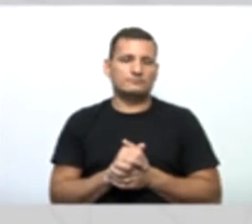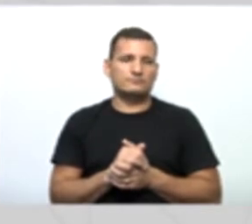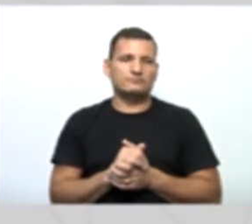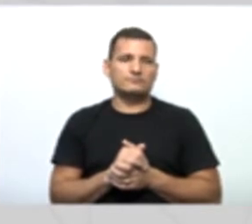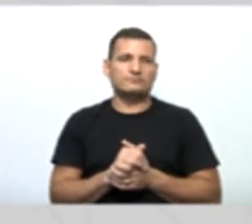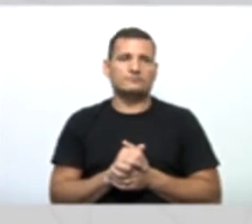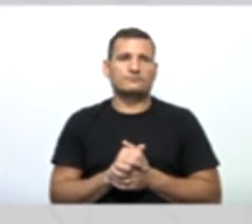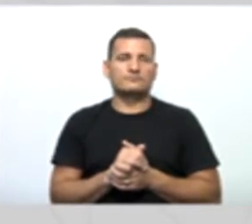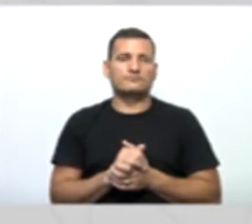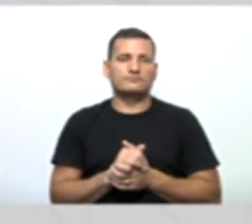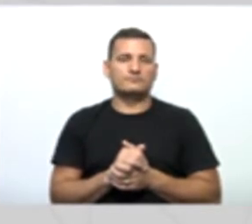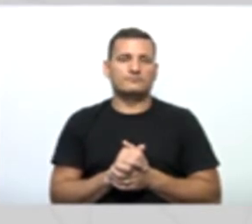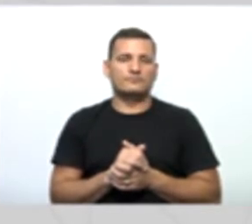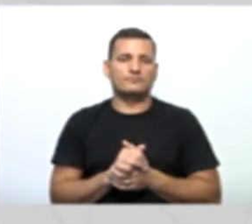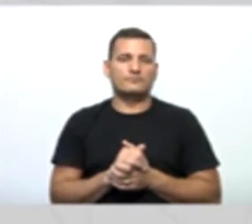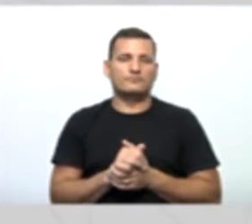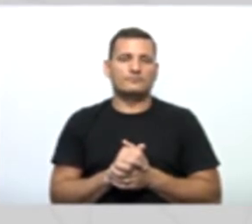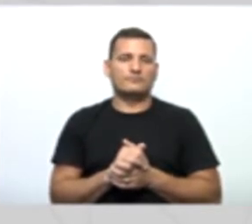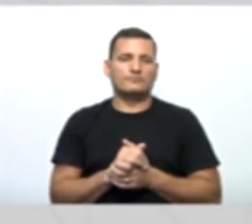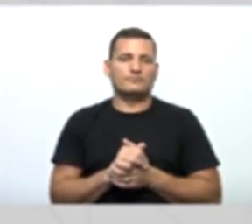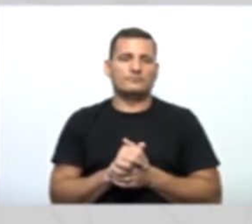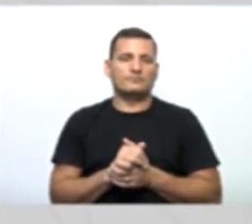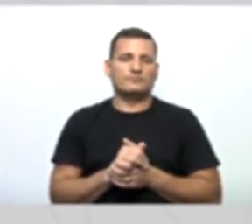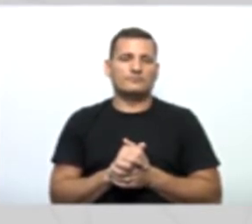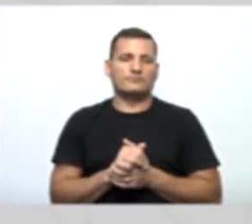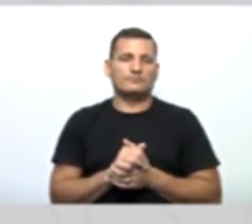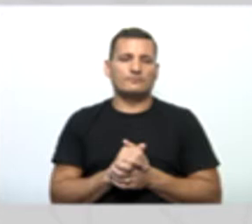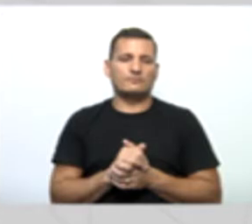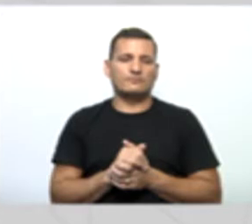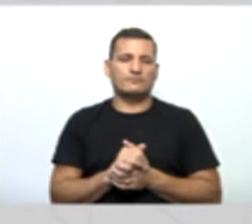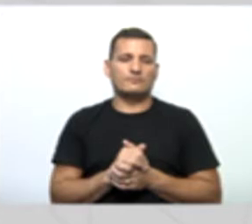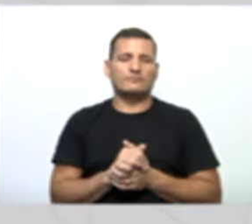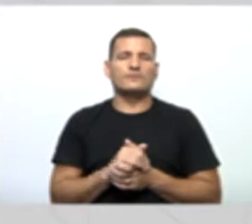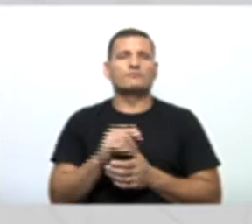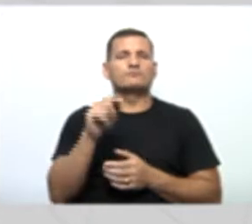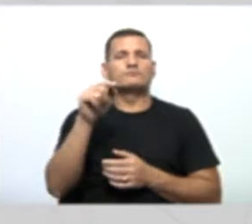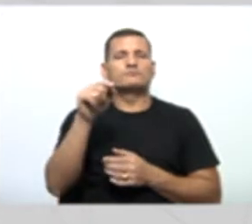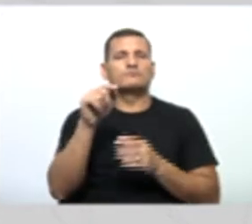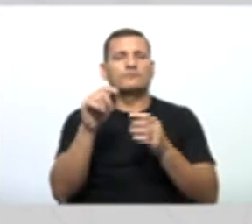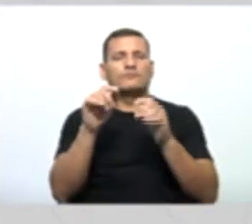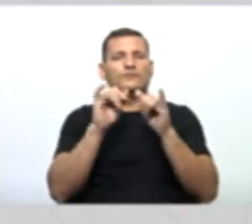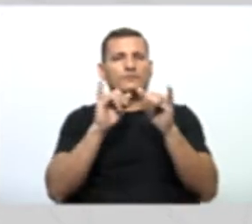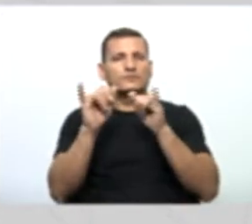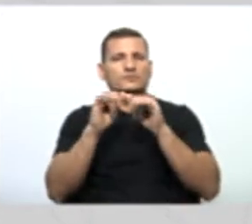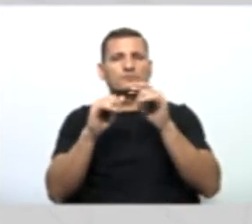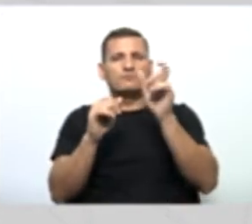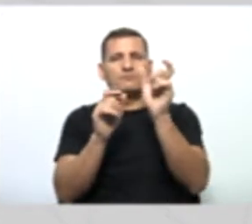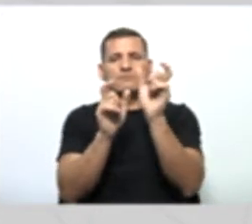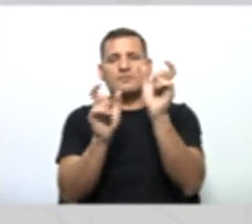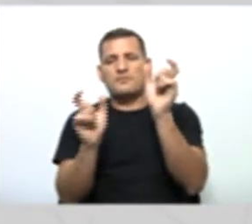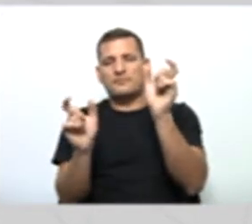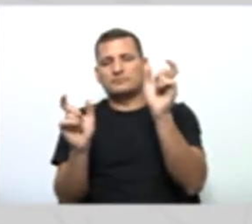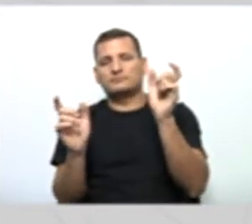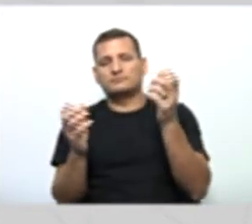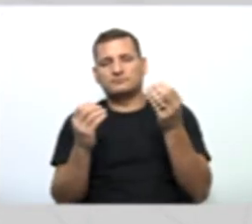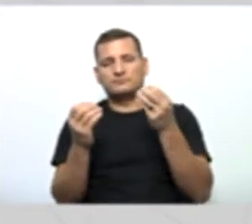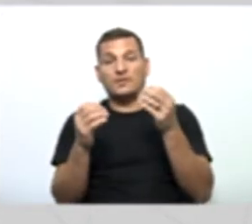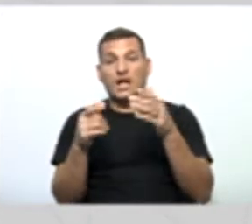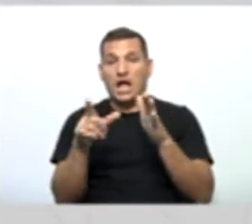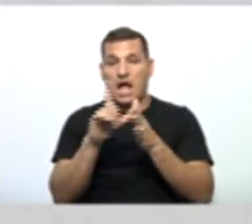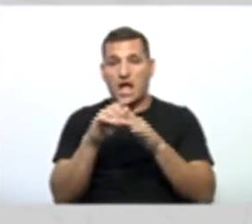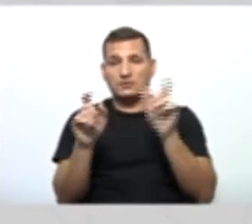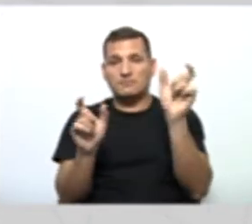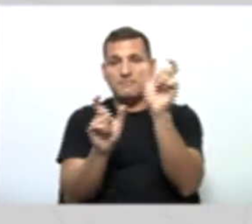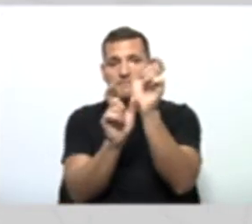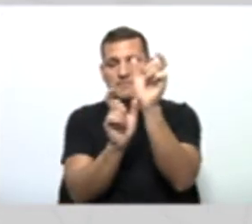aqui de proximidade. E aí, como que ficaria essas informações? Anteriormente aqui já